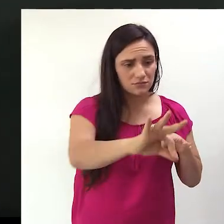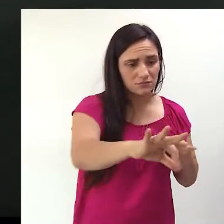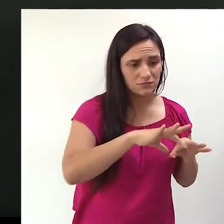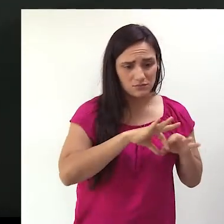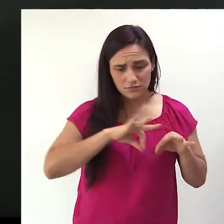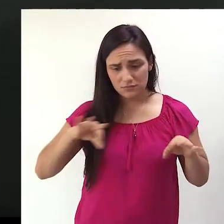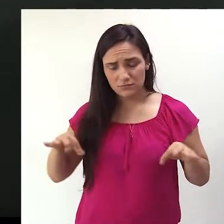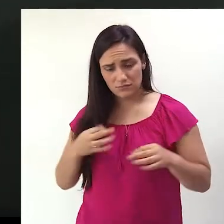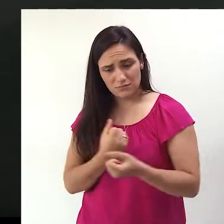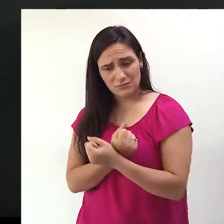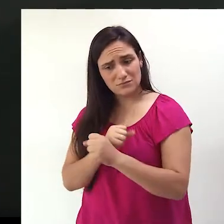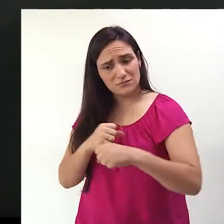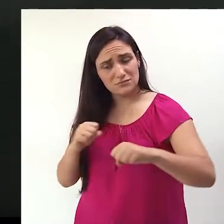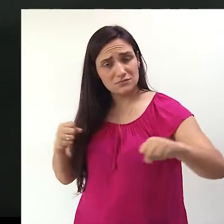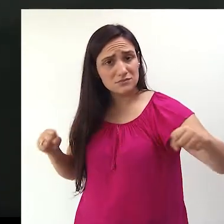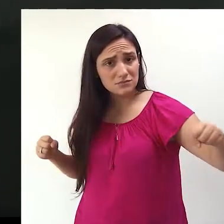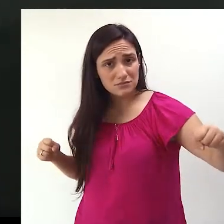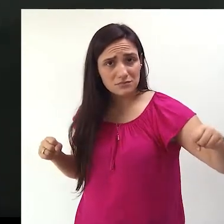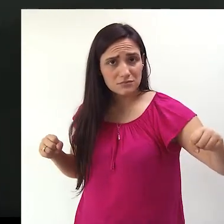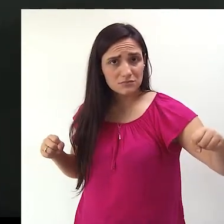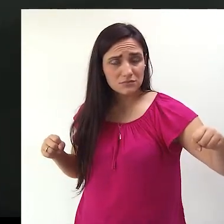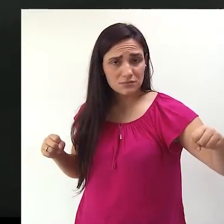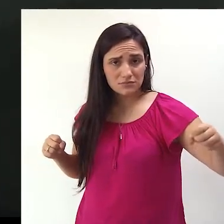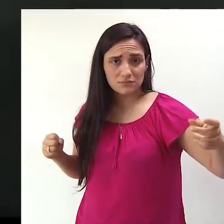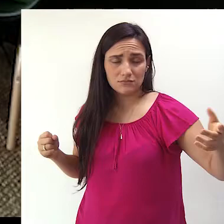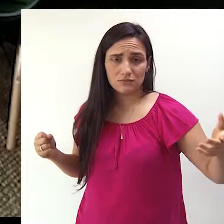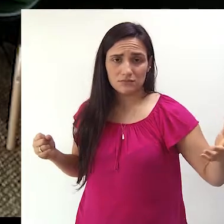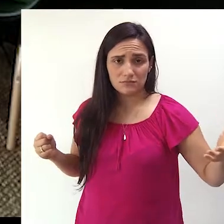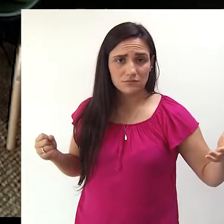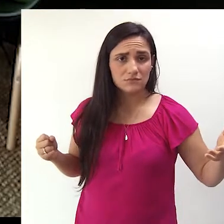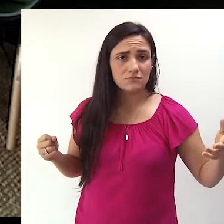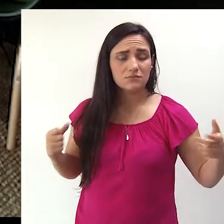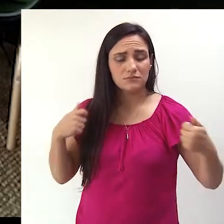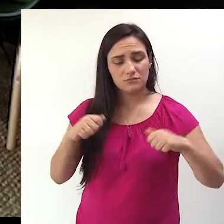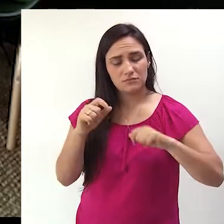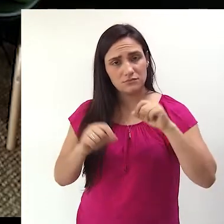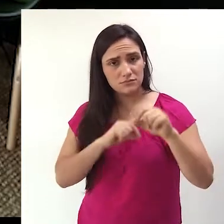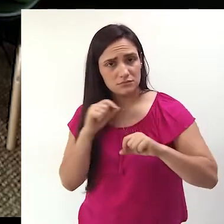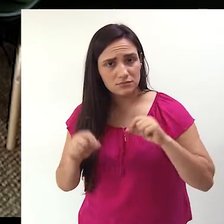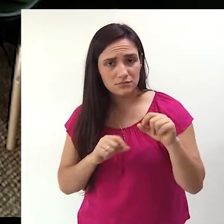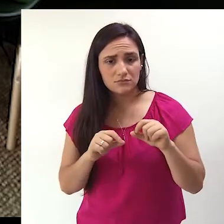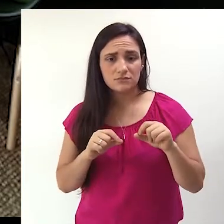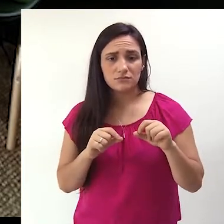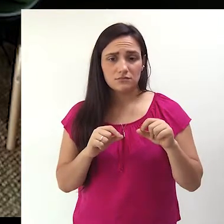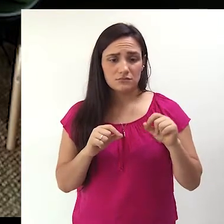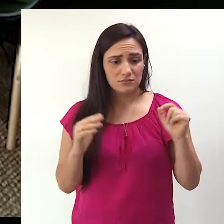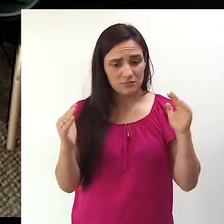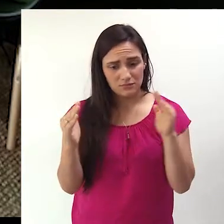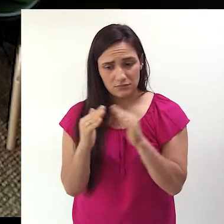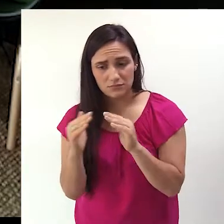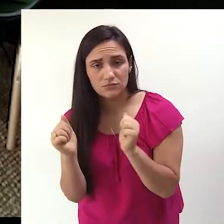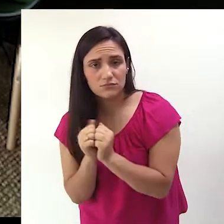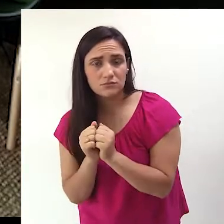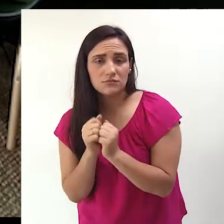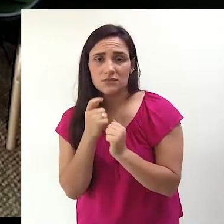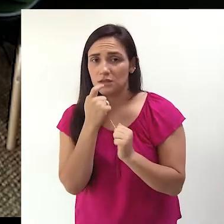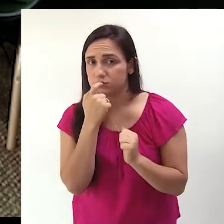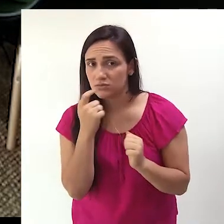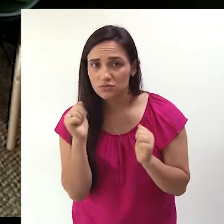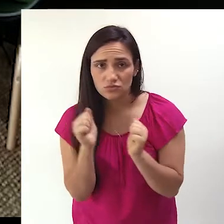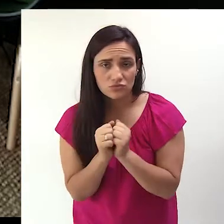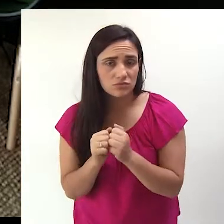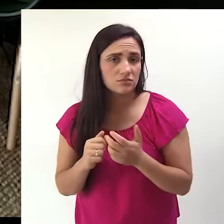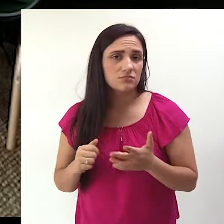na capital ou na cidade vai ter cerca elétrica, vai ter câmeras, vai ter concertina. A casa dele está em 2020.